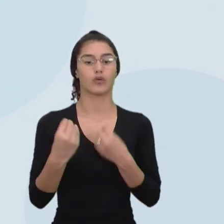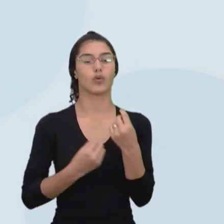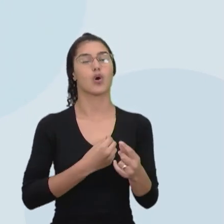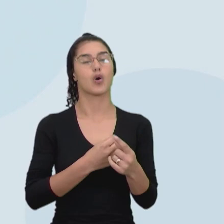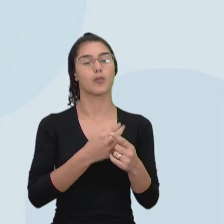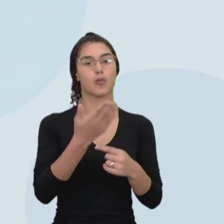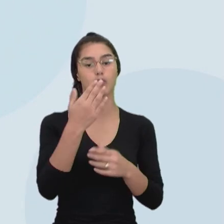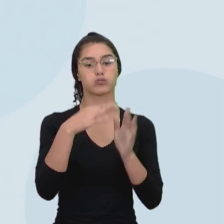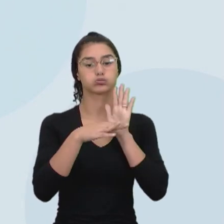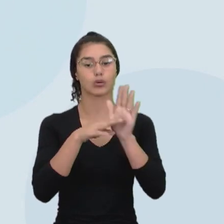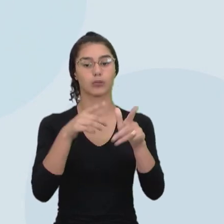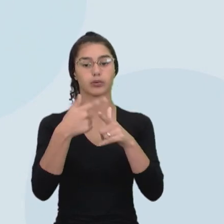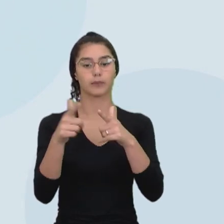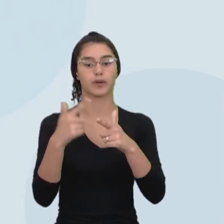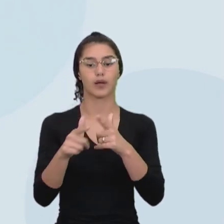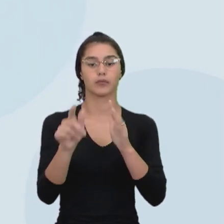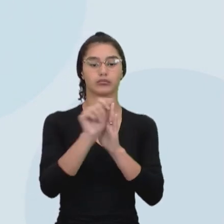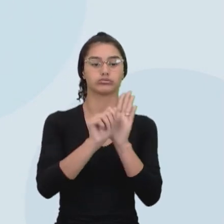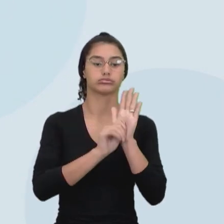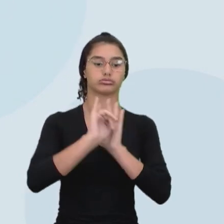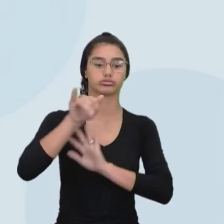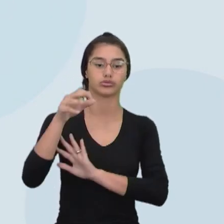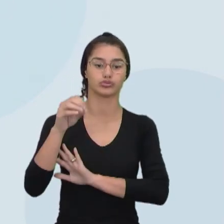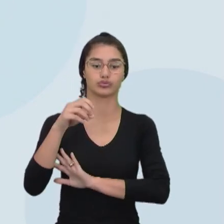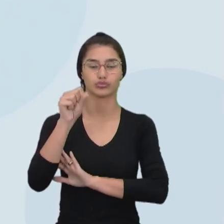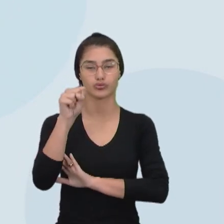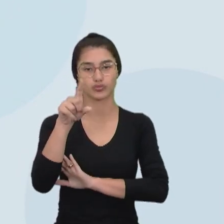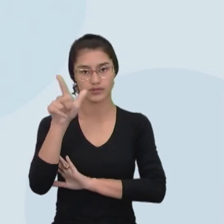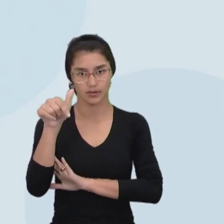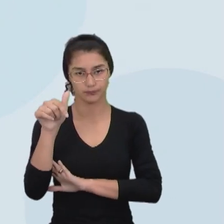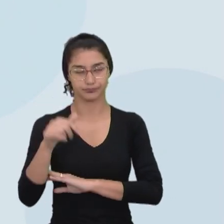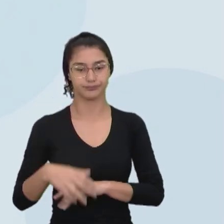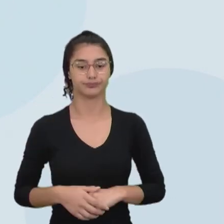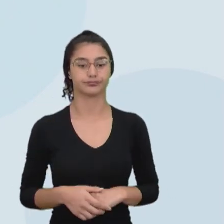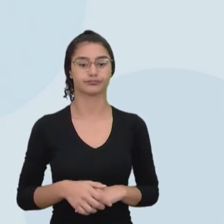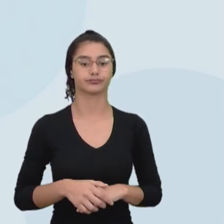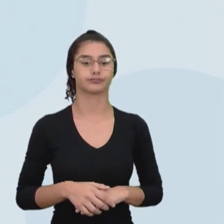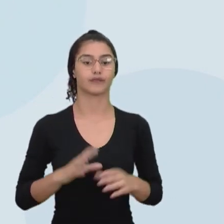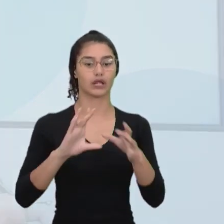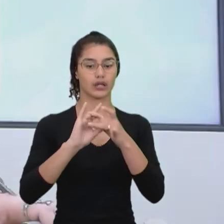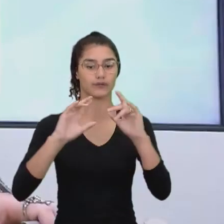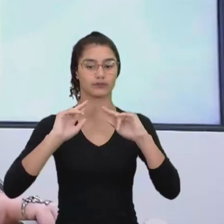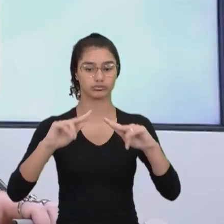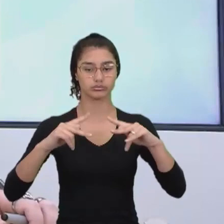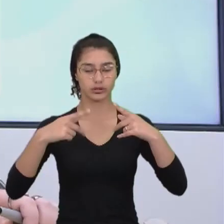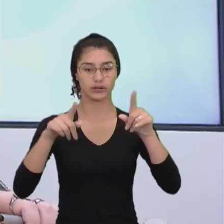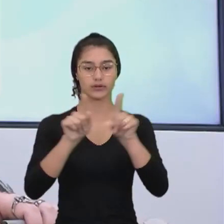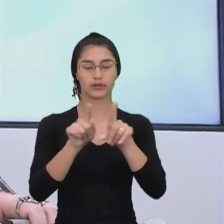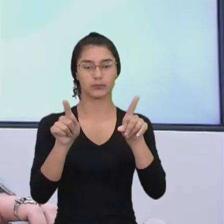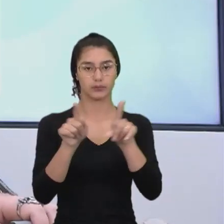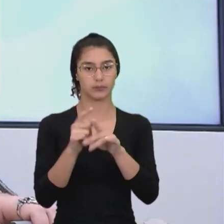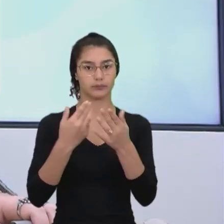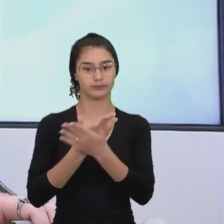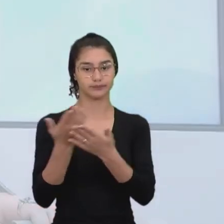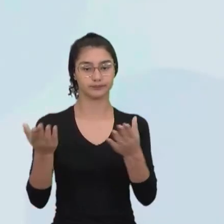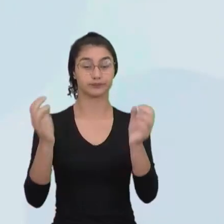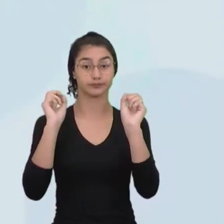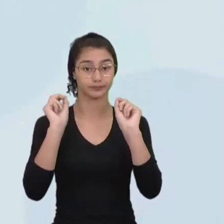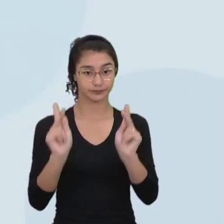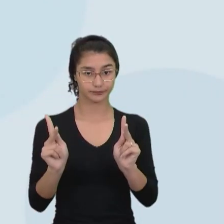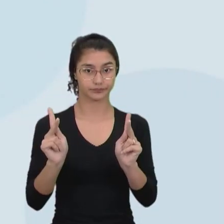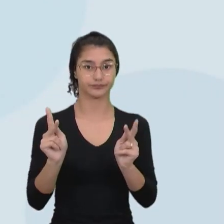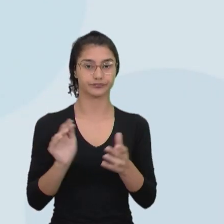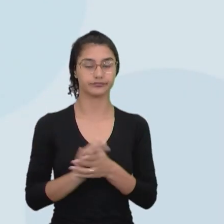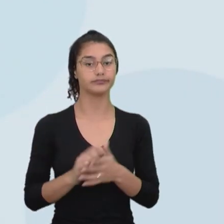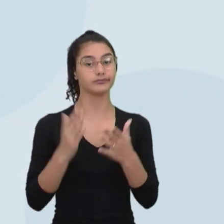evitar esse colapso, um artigo aí de José Eustáquio Diniz Alves, disponível aí no link que aparece para vocês. É isso aí,